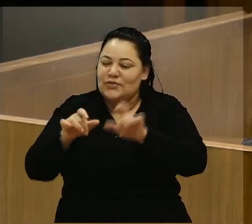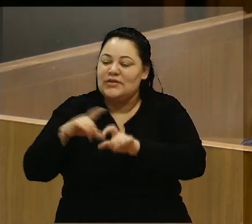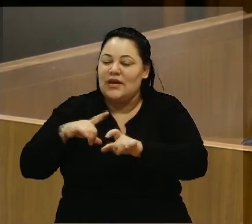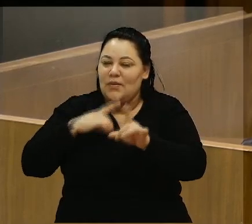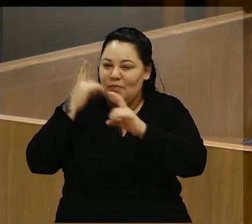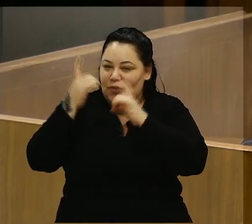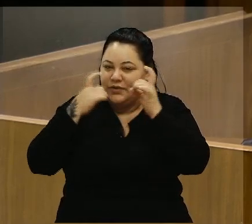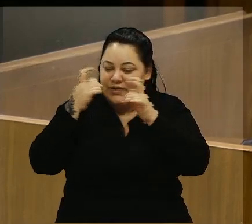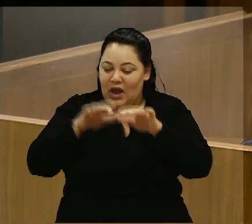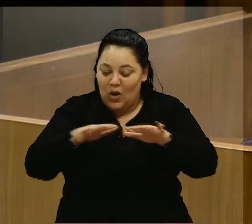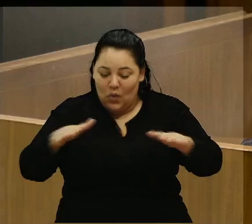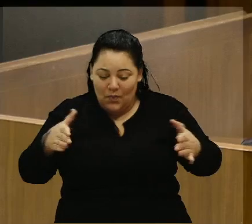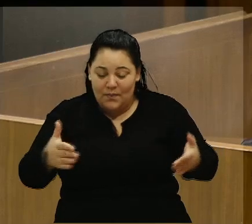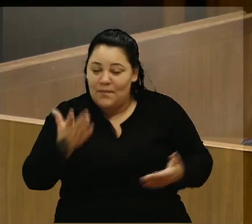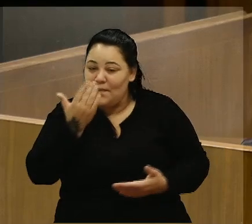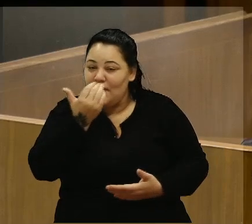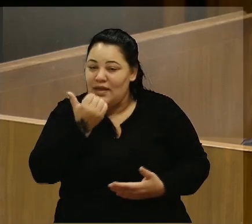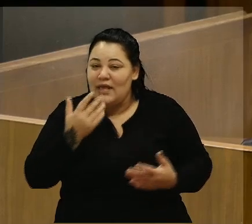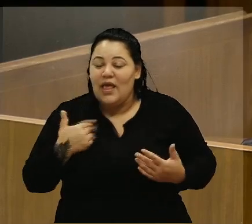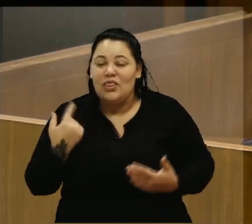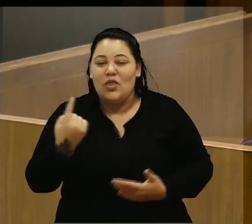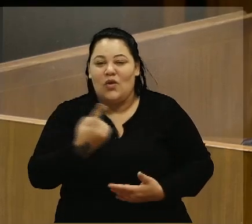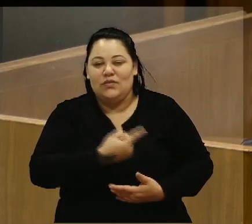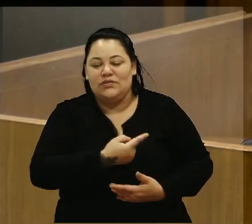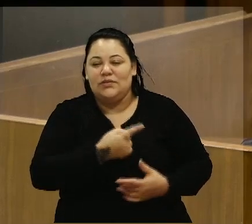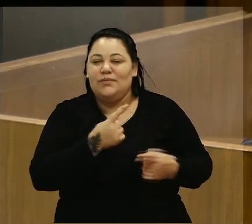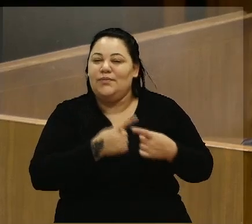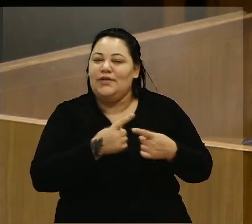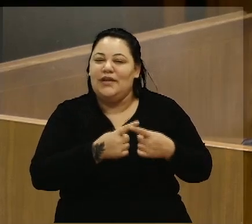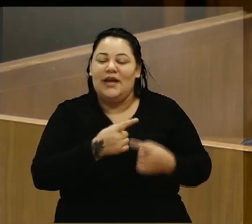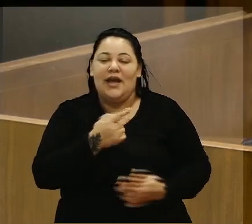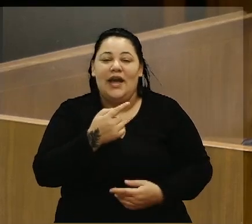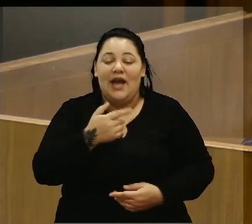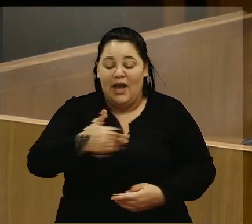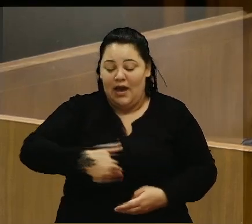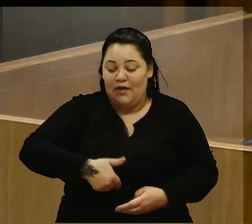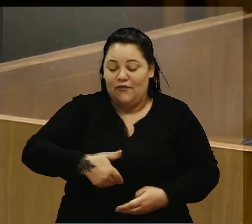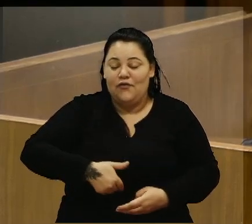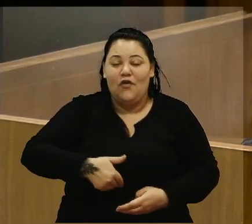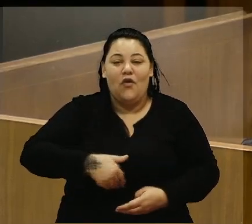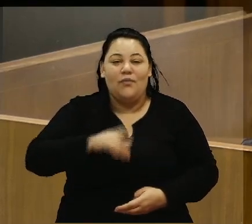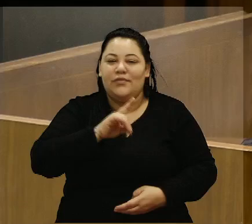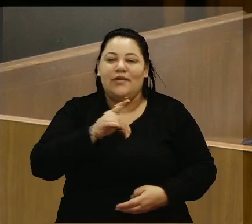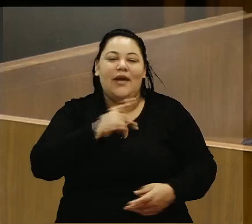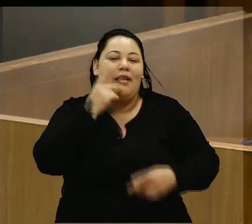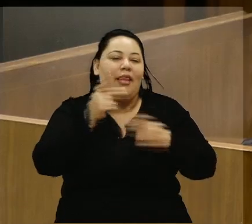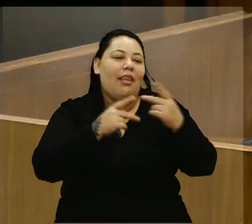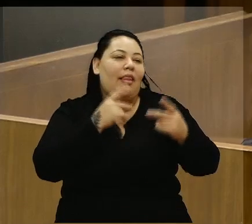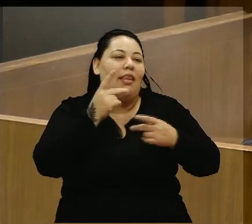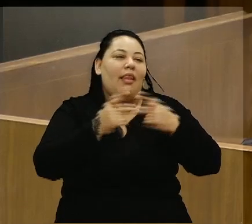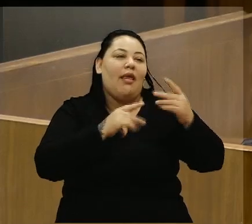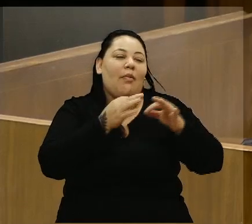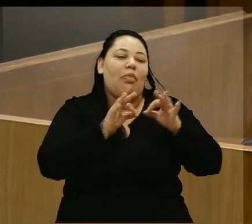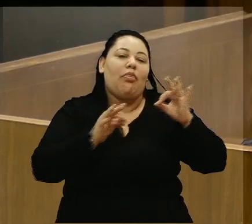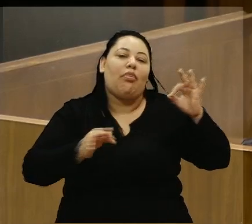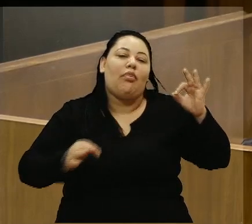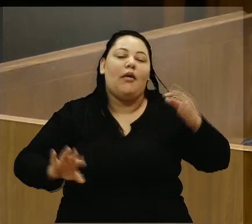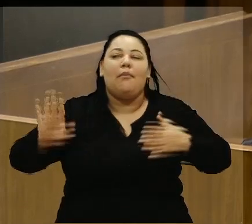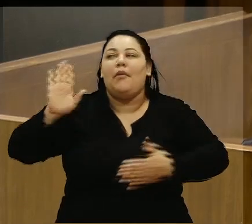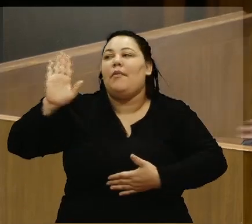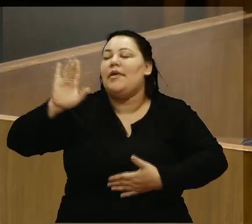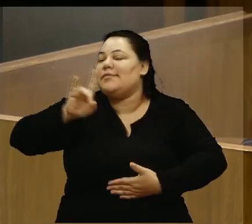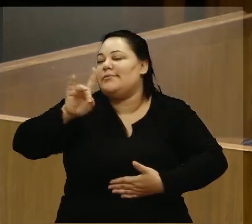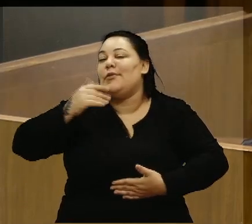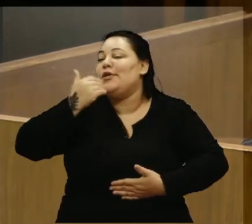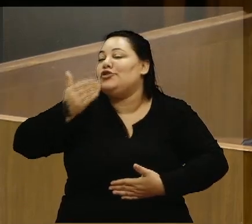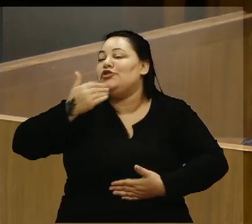comida é nossa. Porque fome não se combate com discurso, nem com promessas de gabinete. Se vence com prato cheio de